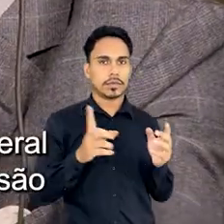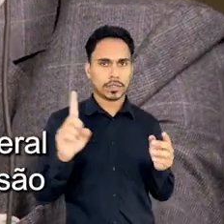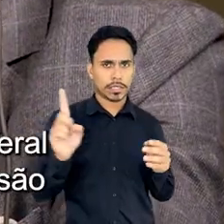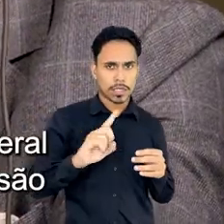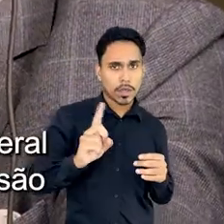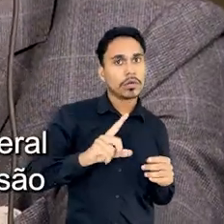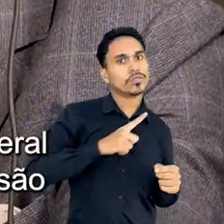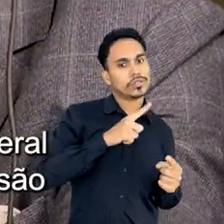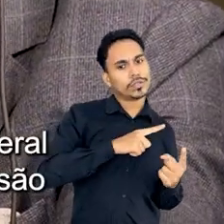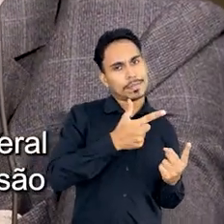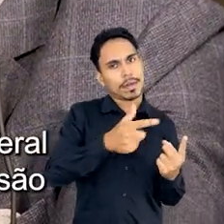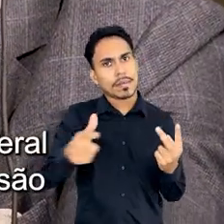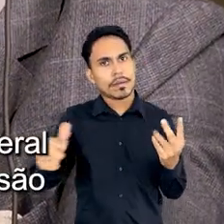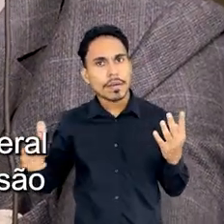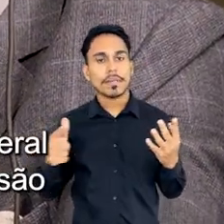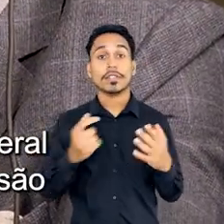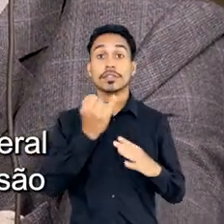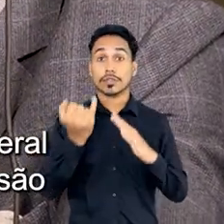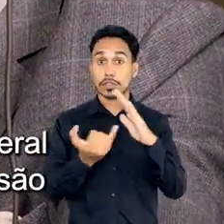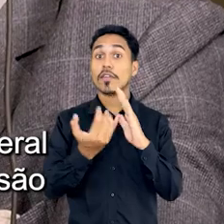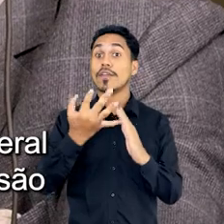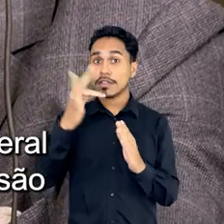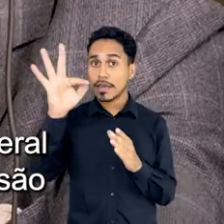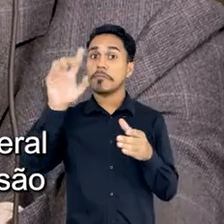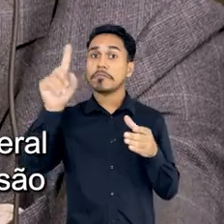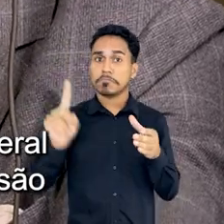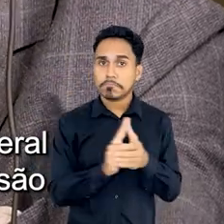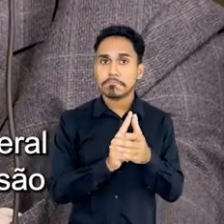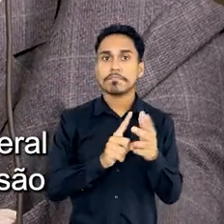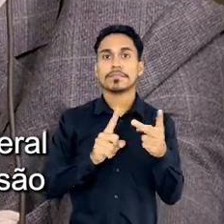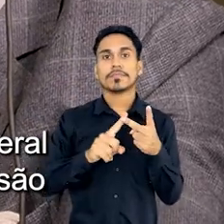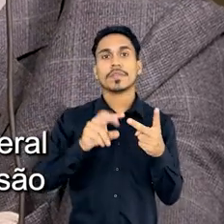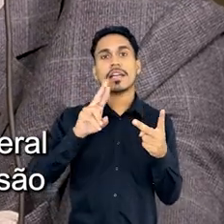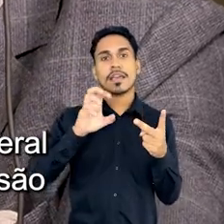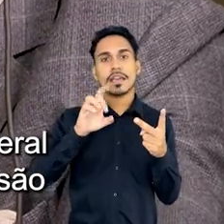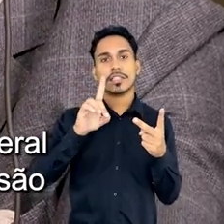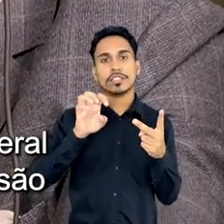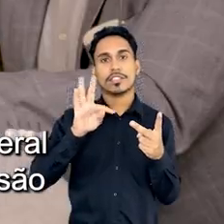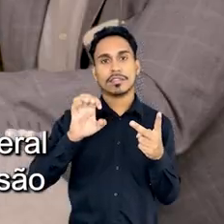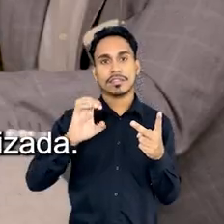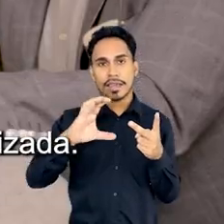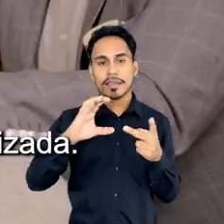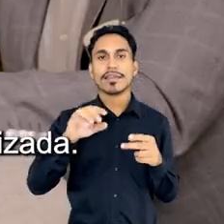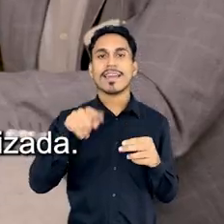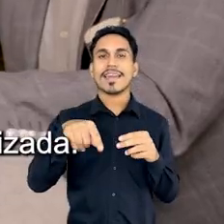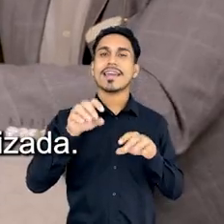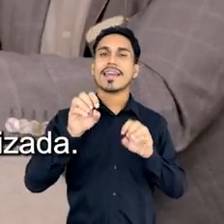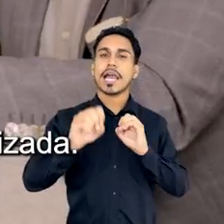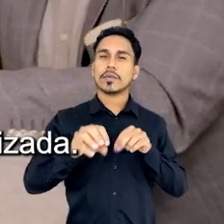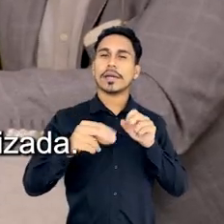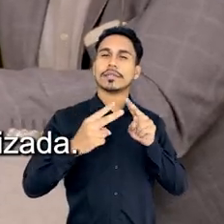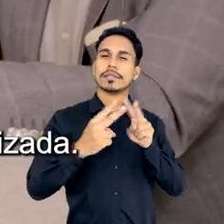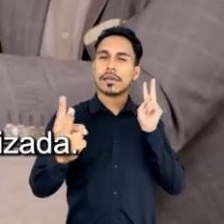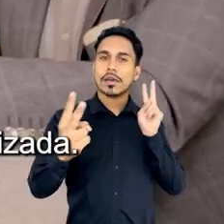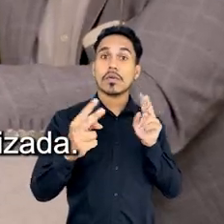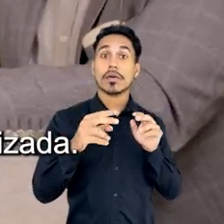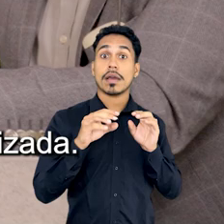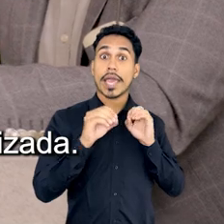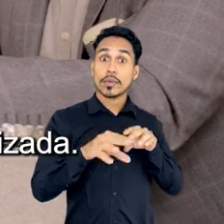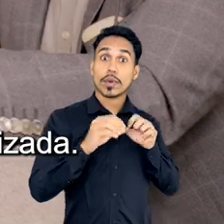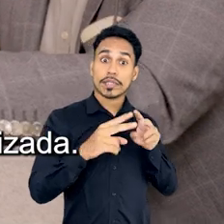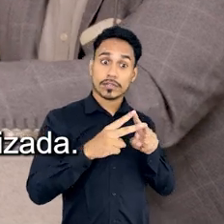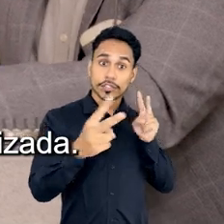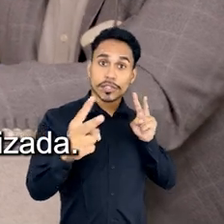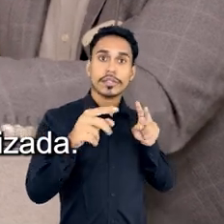maior programa mas tinha a expansão da rede Federal fazia parte a Rede Etec Brasil que era a expansão da EAD uma EAD planejada